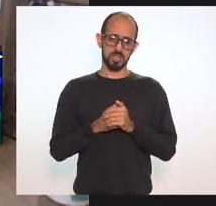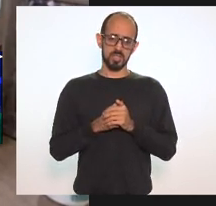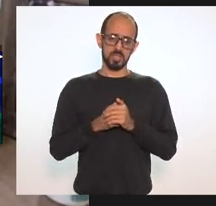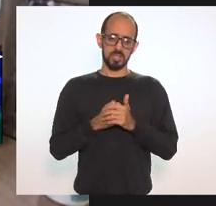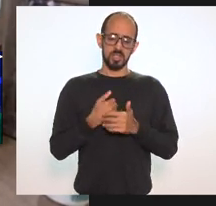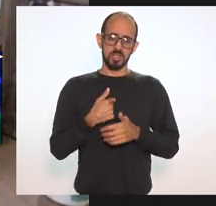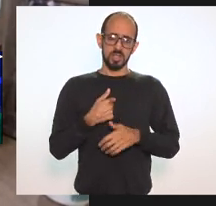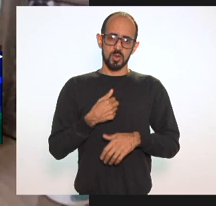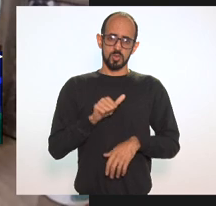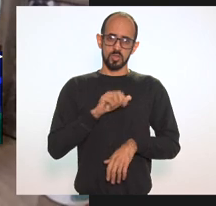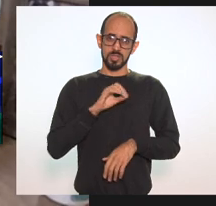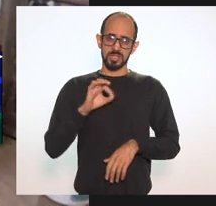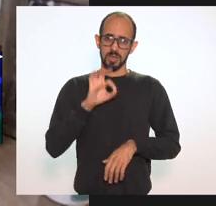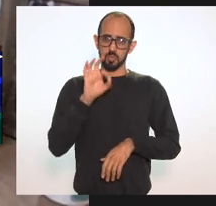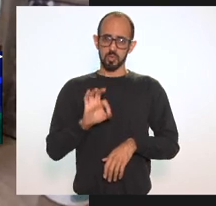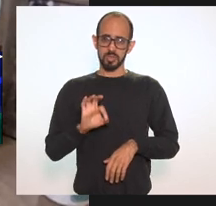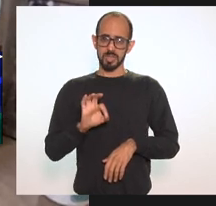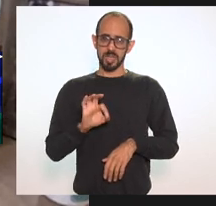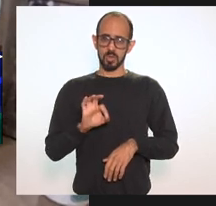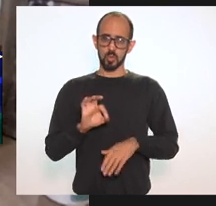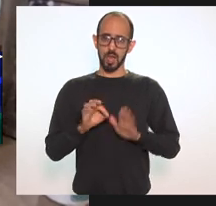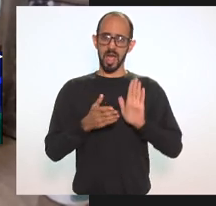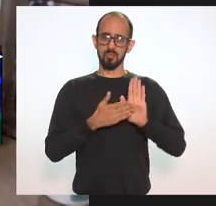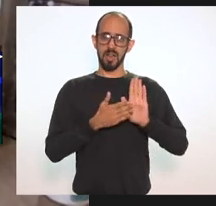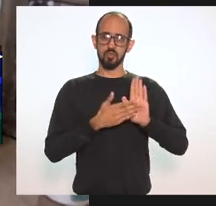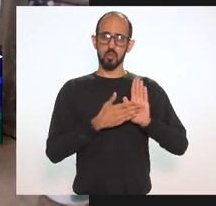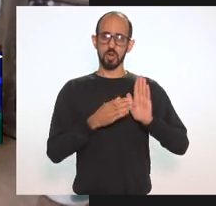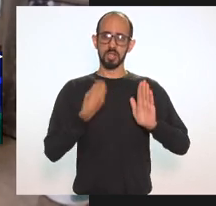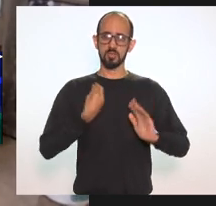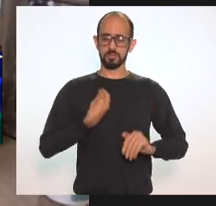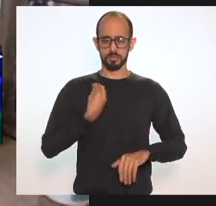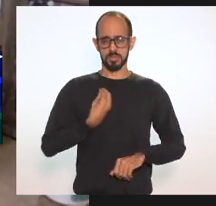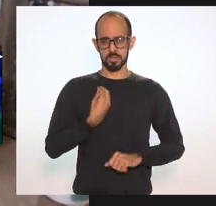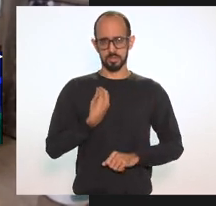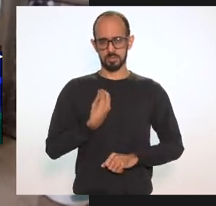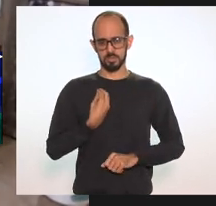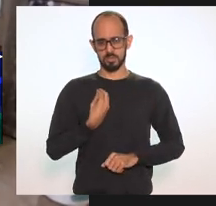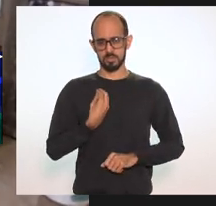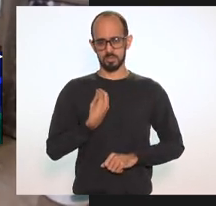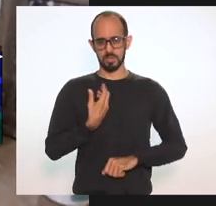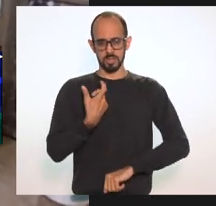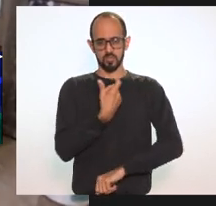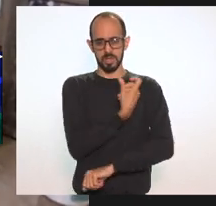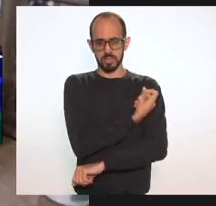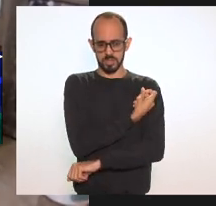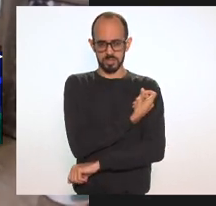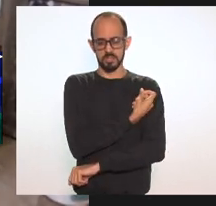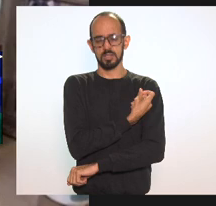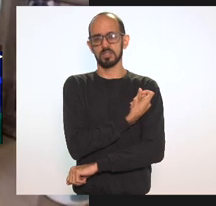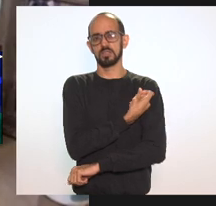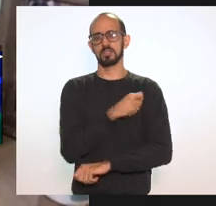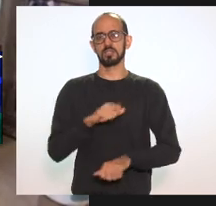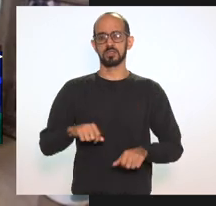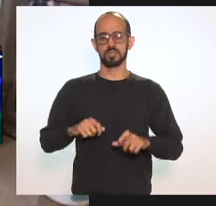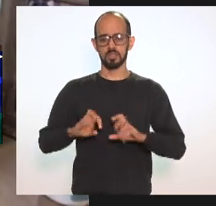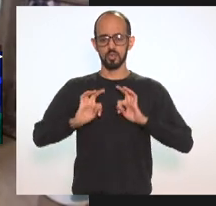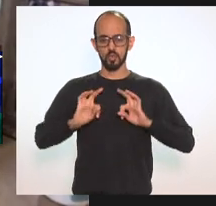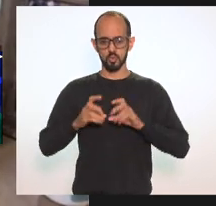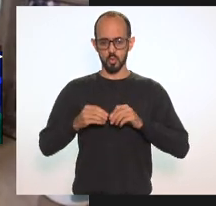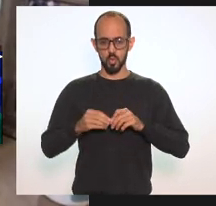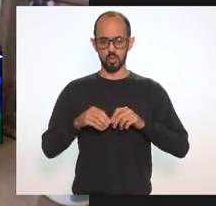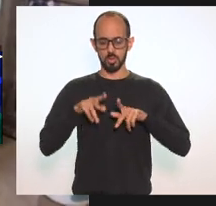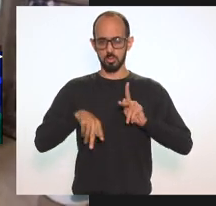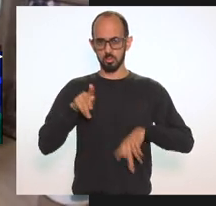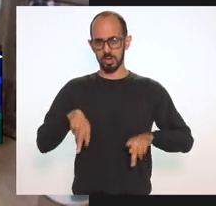sem por cento a favor da vida só sei por cento a favor das vacinas sejam todos nosso